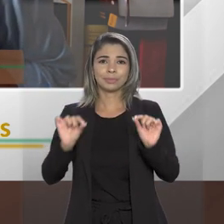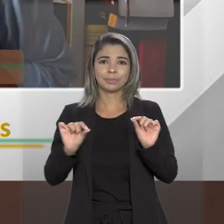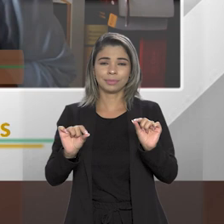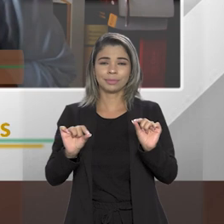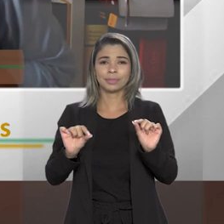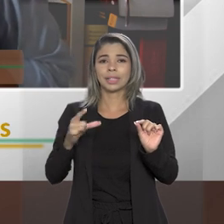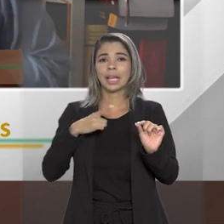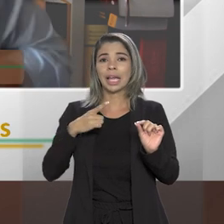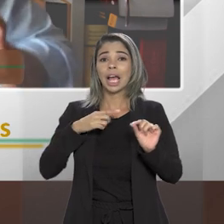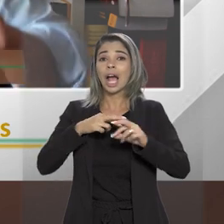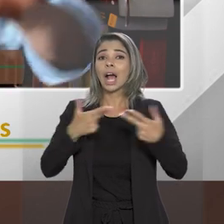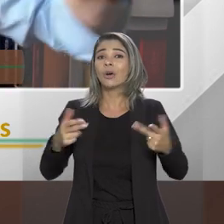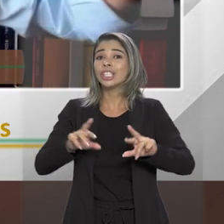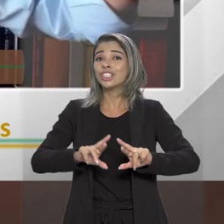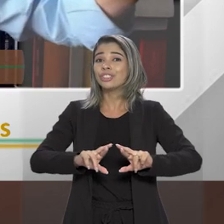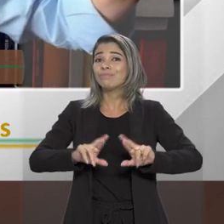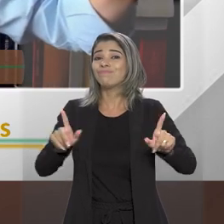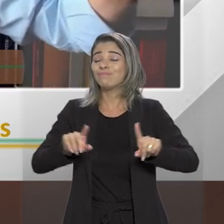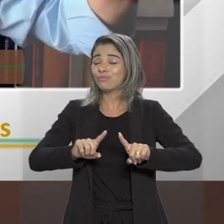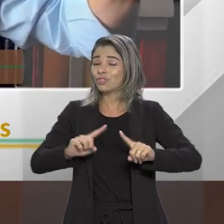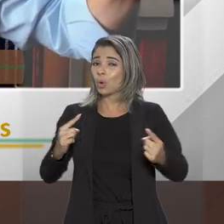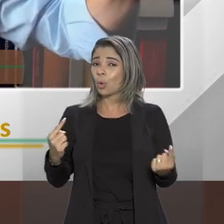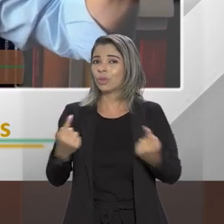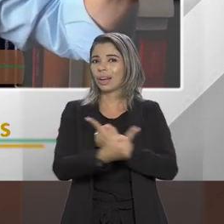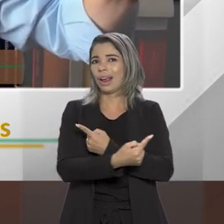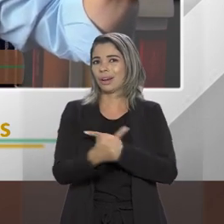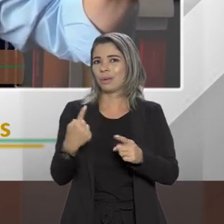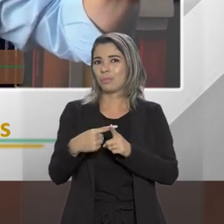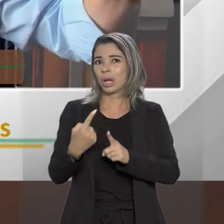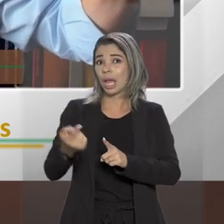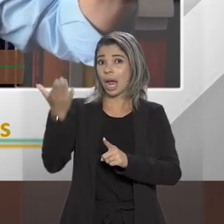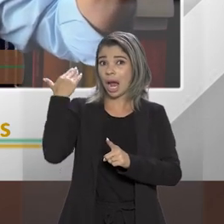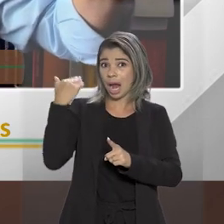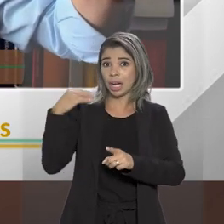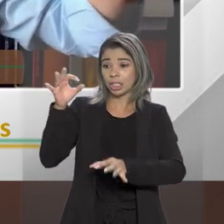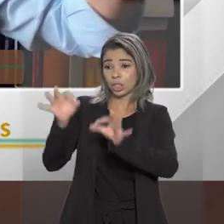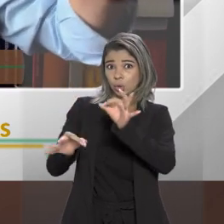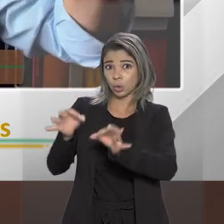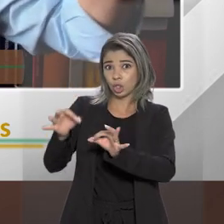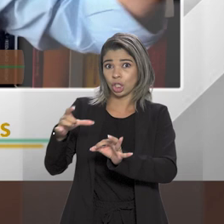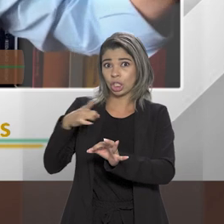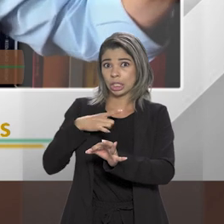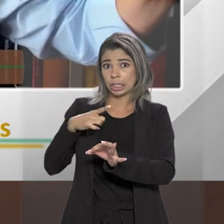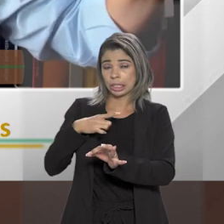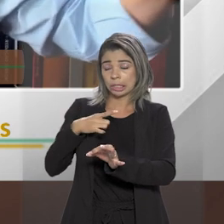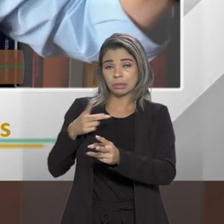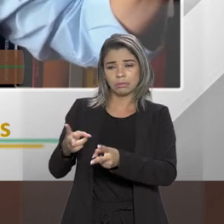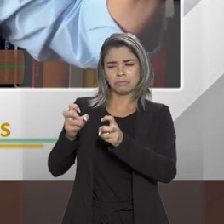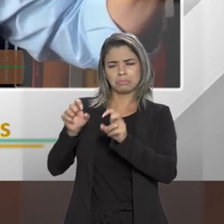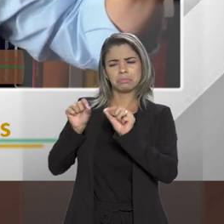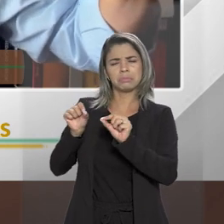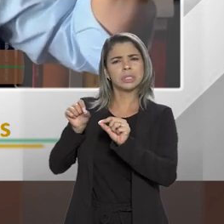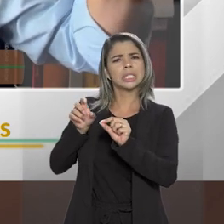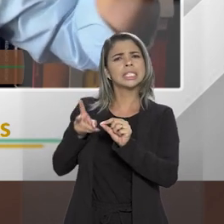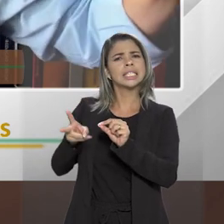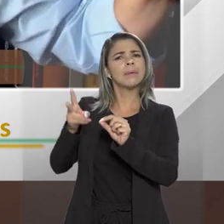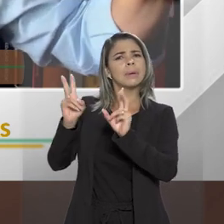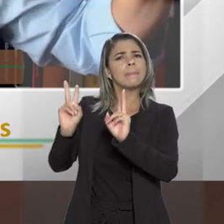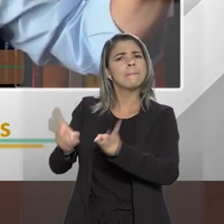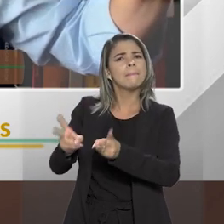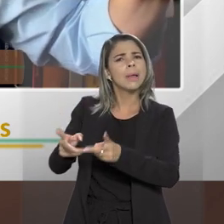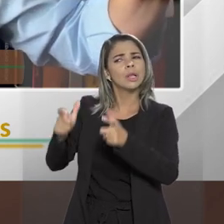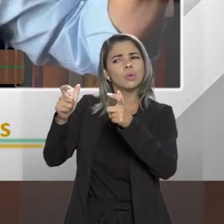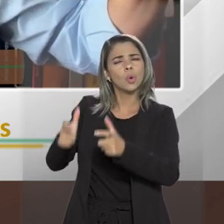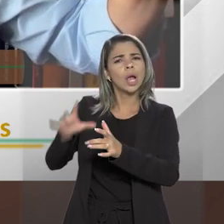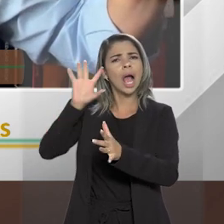muito contrária, porque tirava do judiciário, que era sempre visto como a única porta para resolver